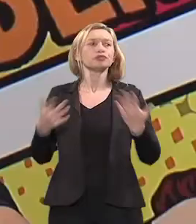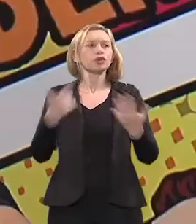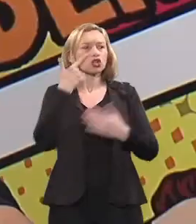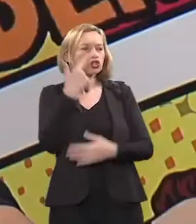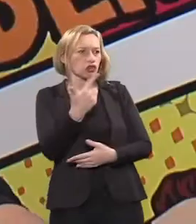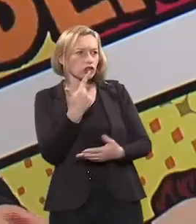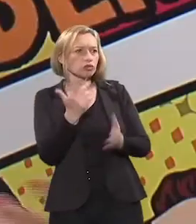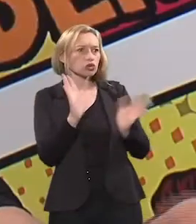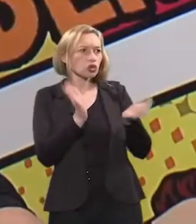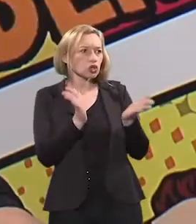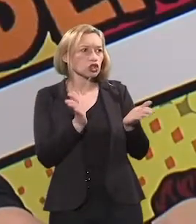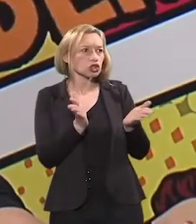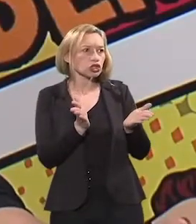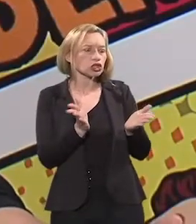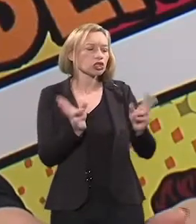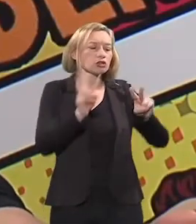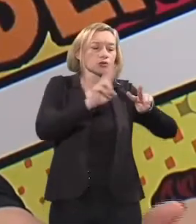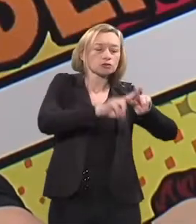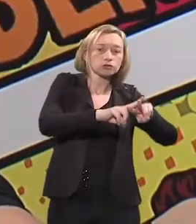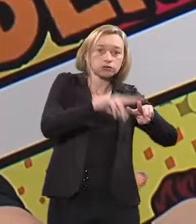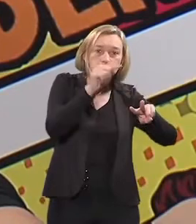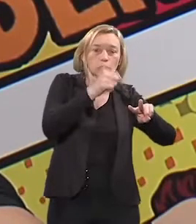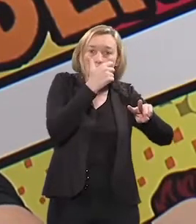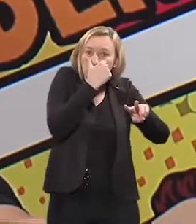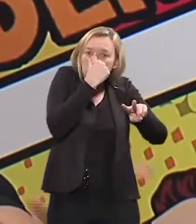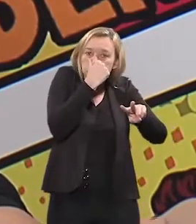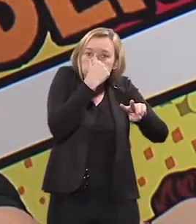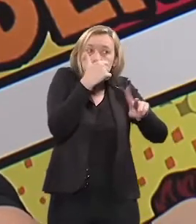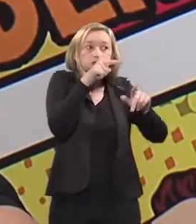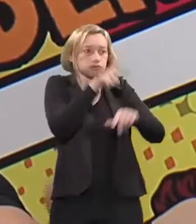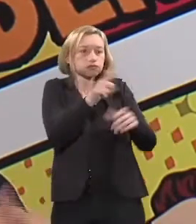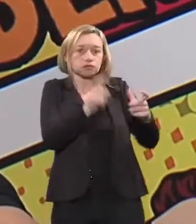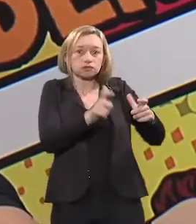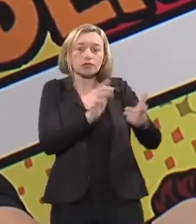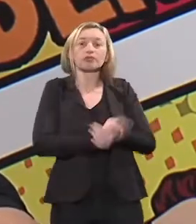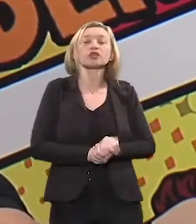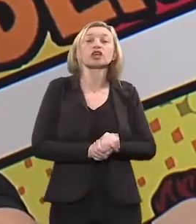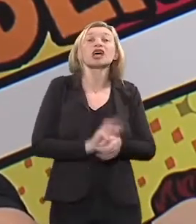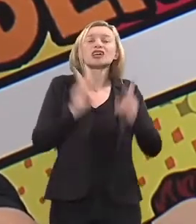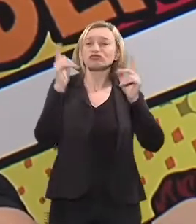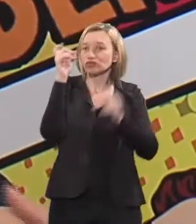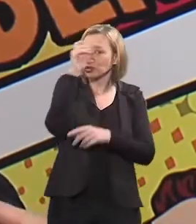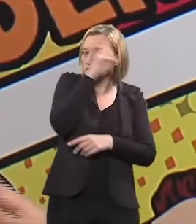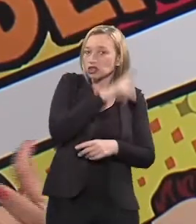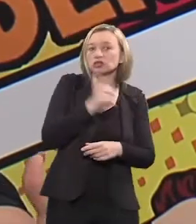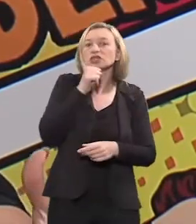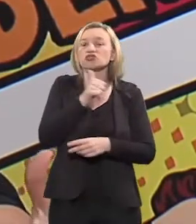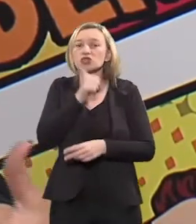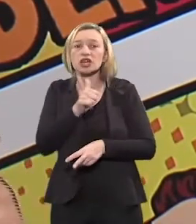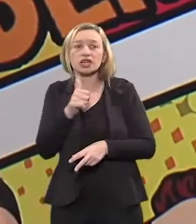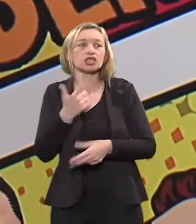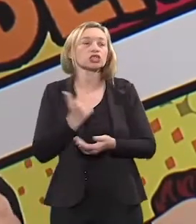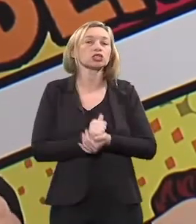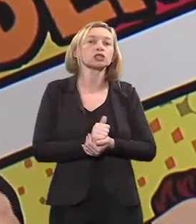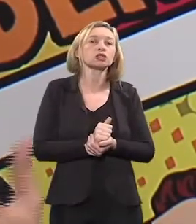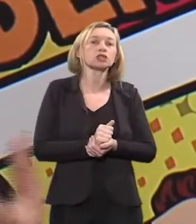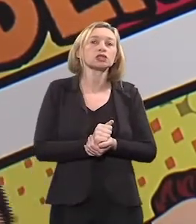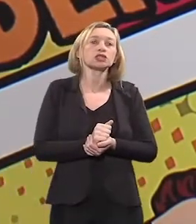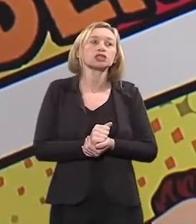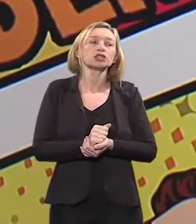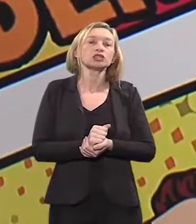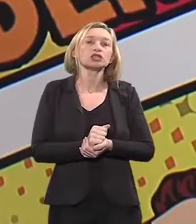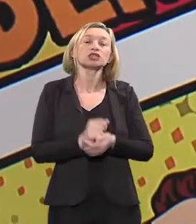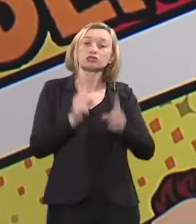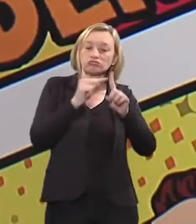E aí a gente vê o cenário nas penitenciárias de superlotação, né? E a dificuldade dessas mulheres que